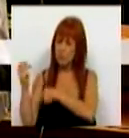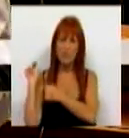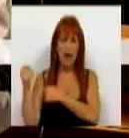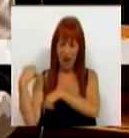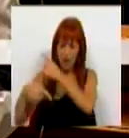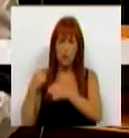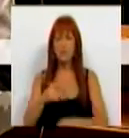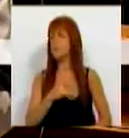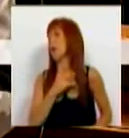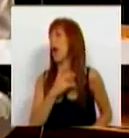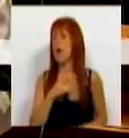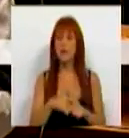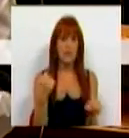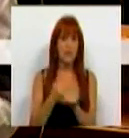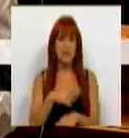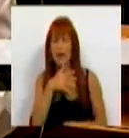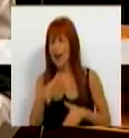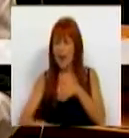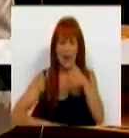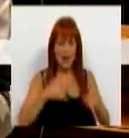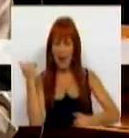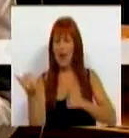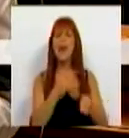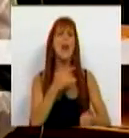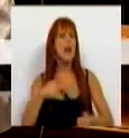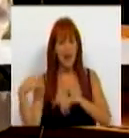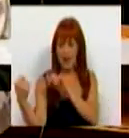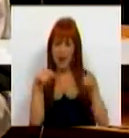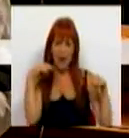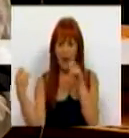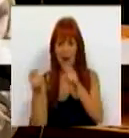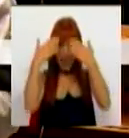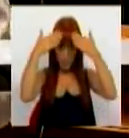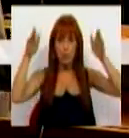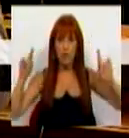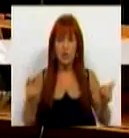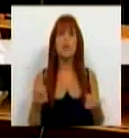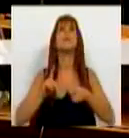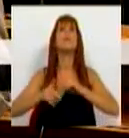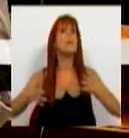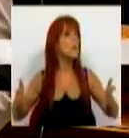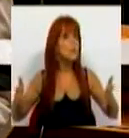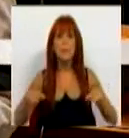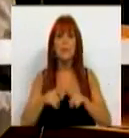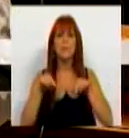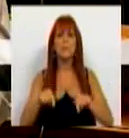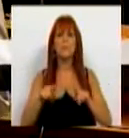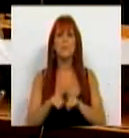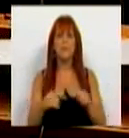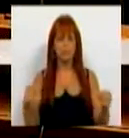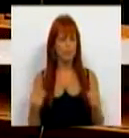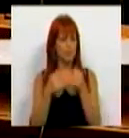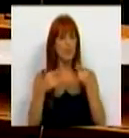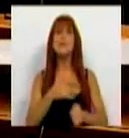anos apaixonados exercícios dialéticos e salutares disputas democráticas, que mais não são do que o